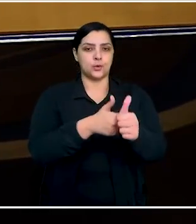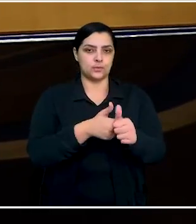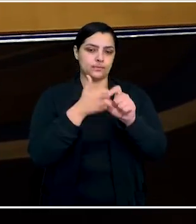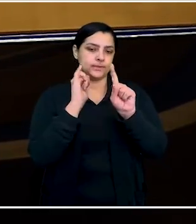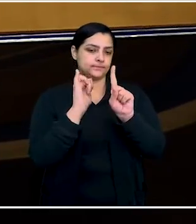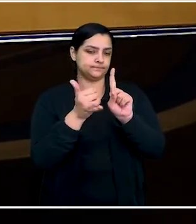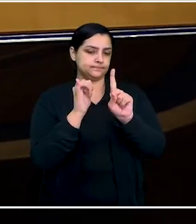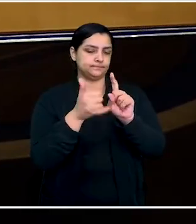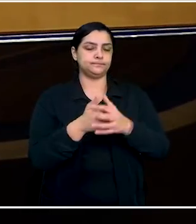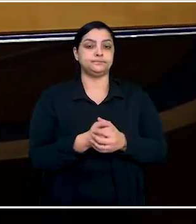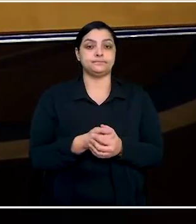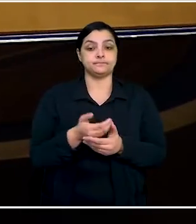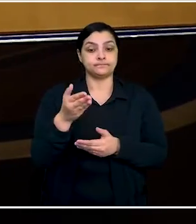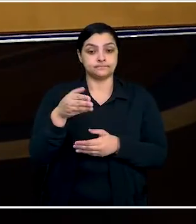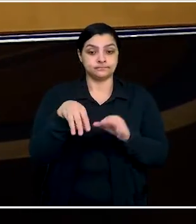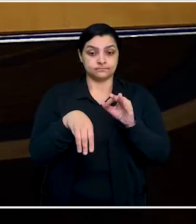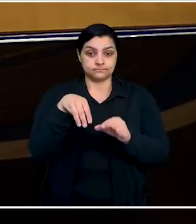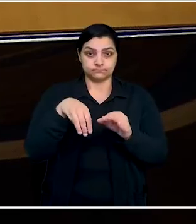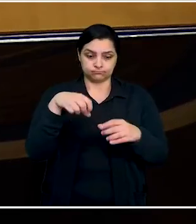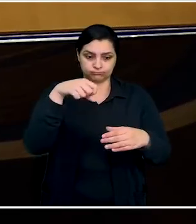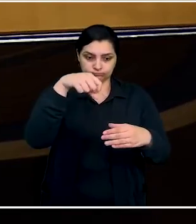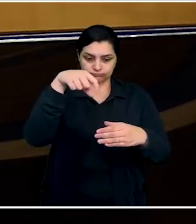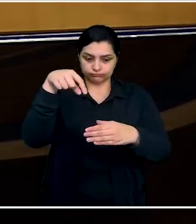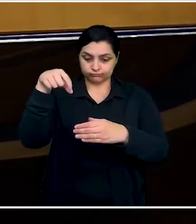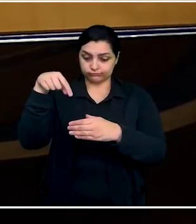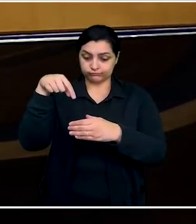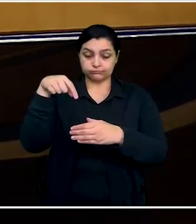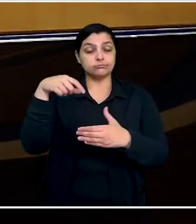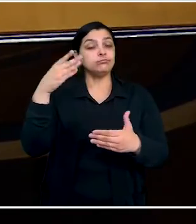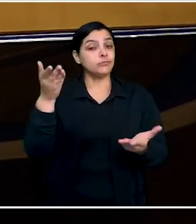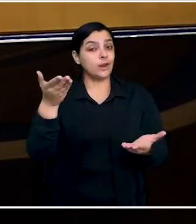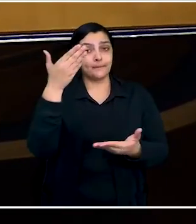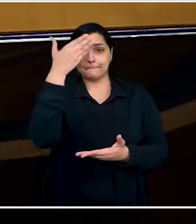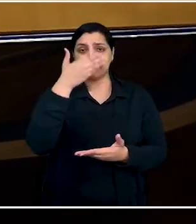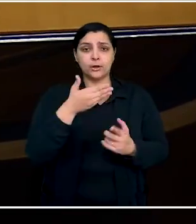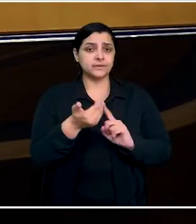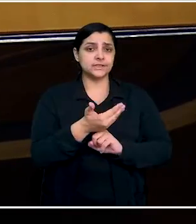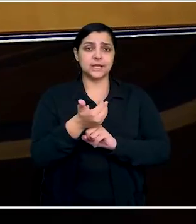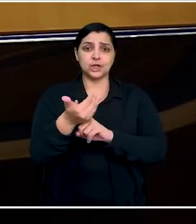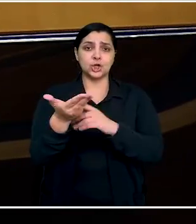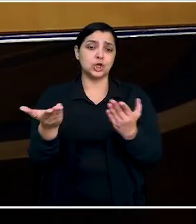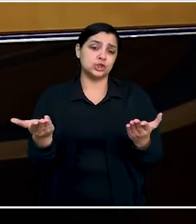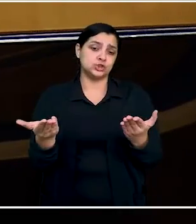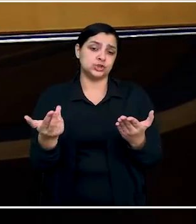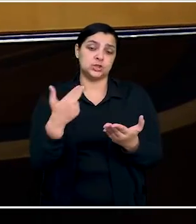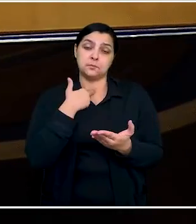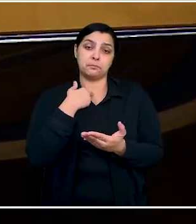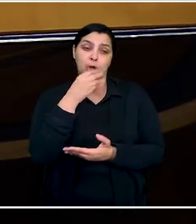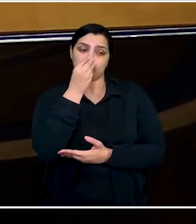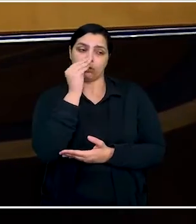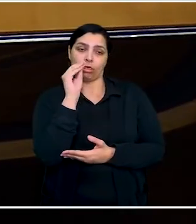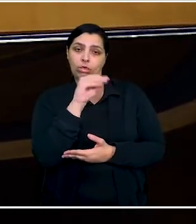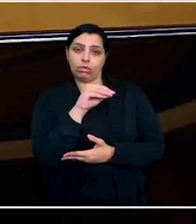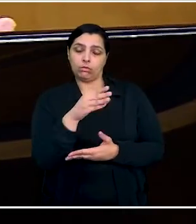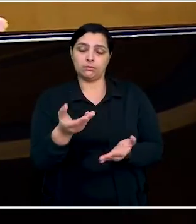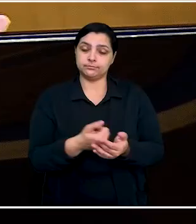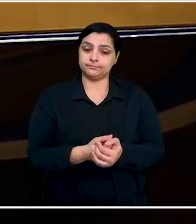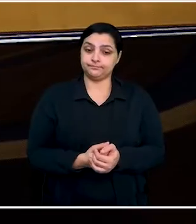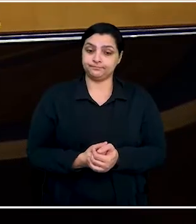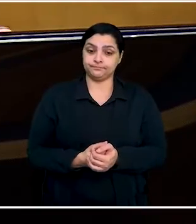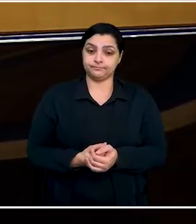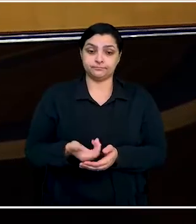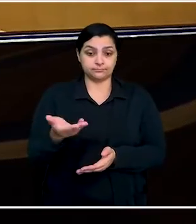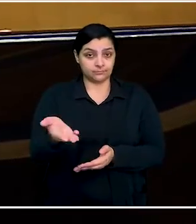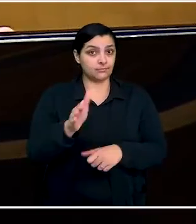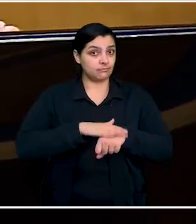o relator. Segundo a ministra, a geolocalização é uma prova tecnológica que não pode ser ignorada. Ele